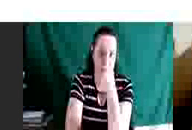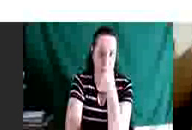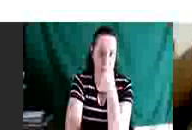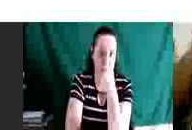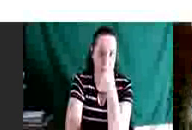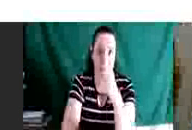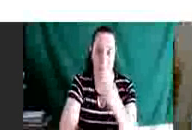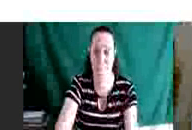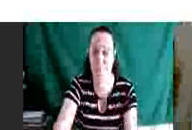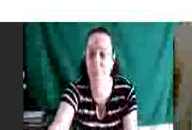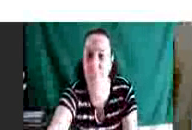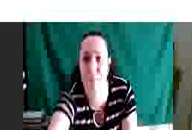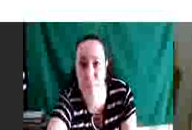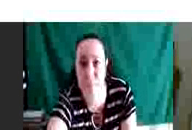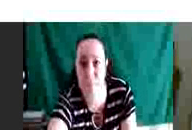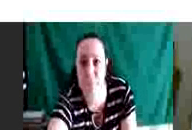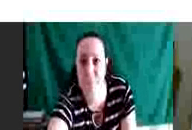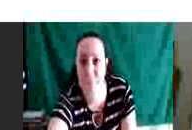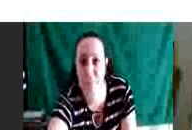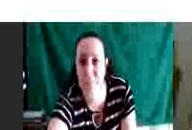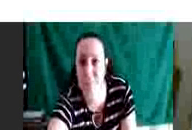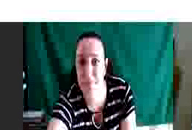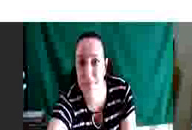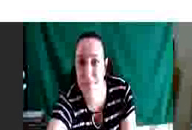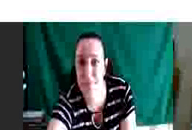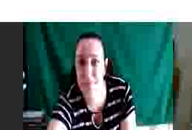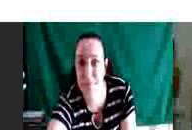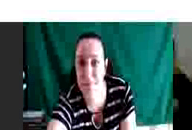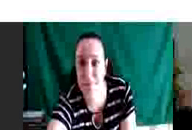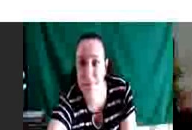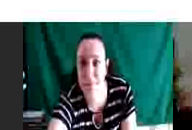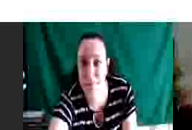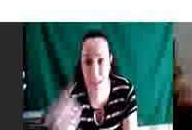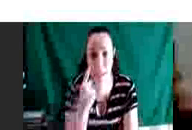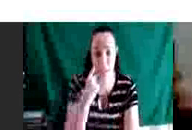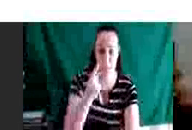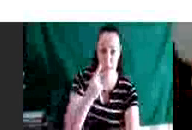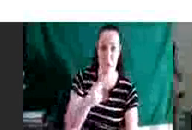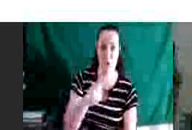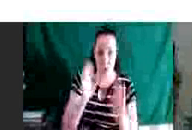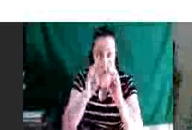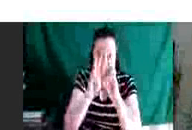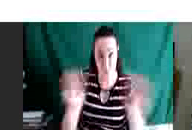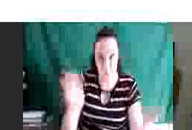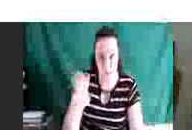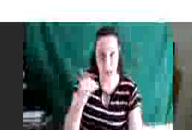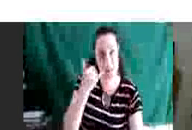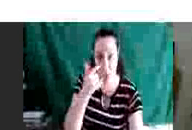Application Security Project, projeto de segurança de aplicação, projeto de segurança